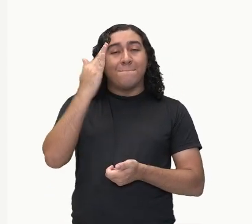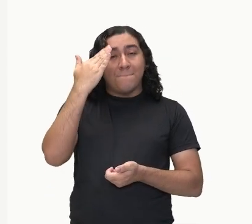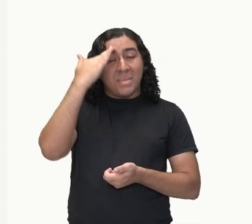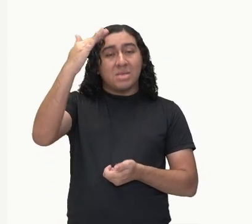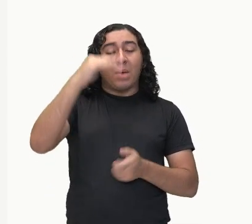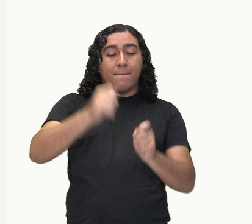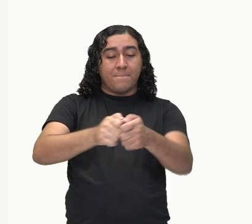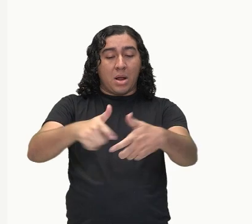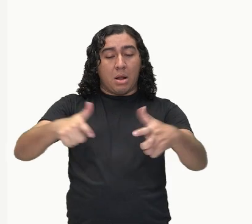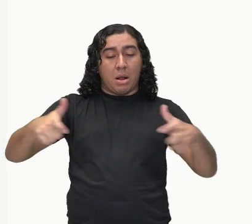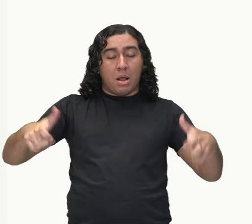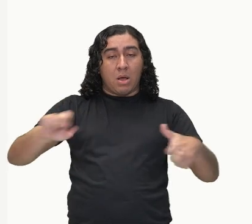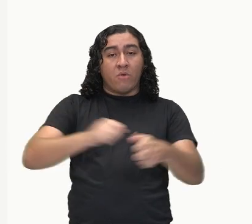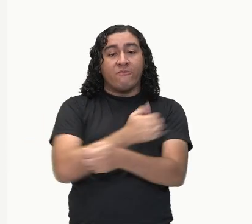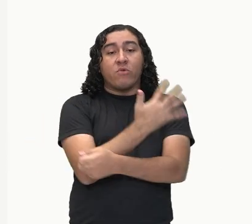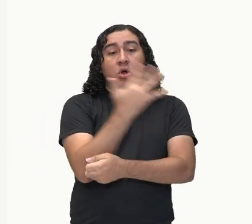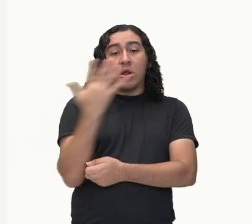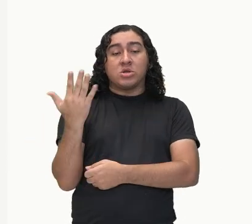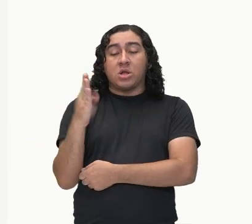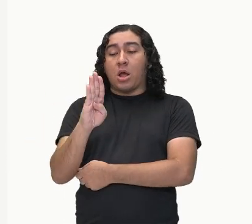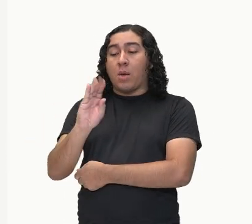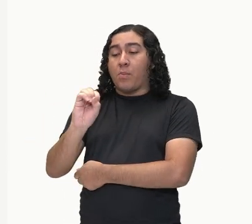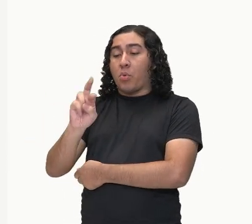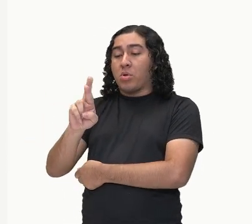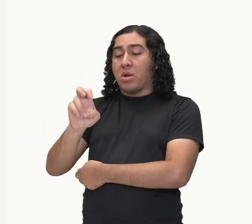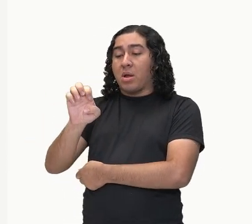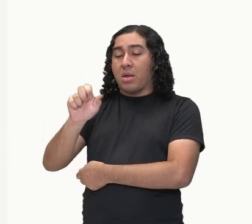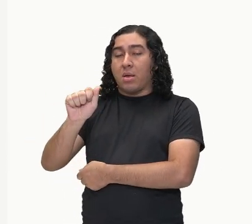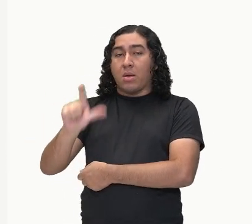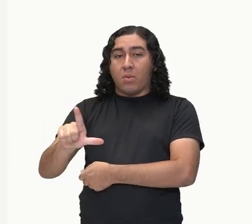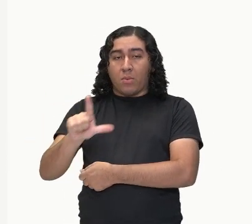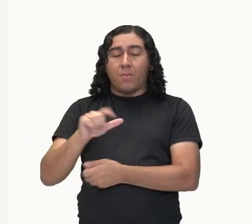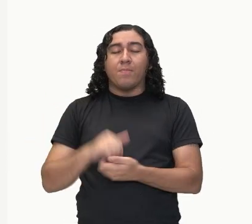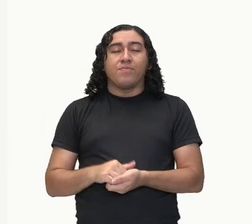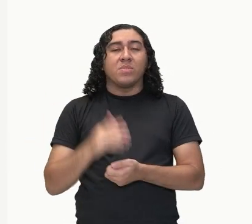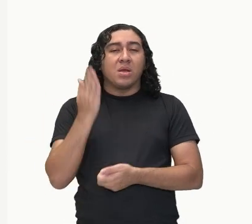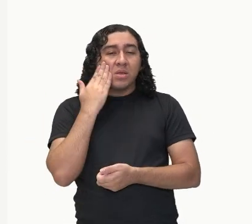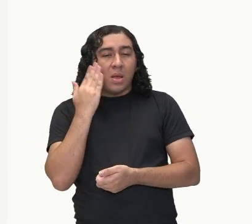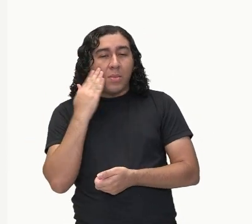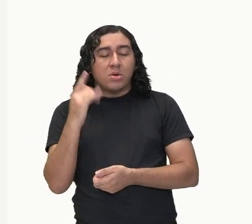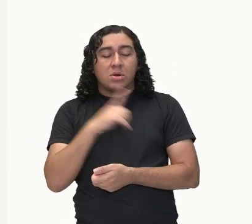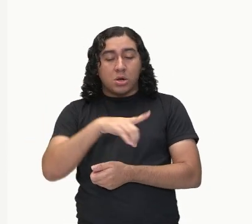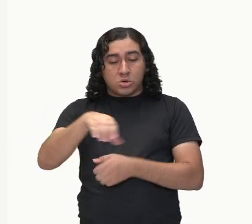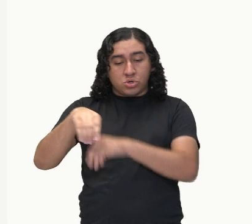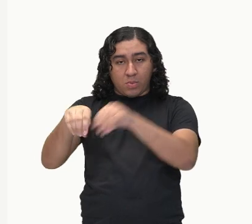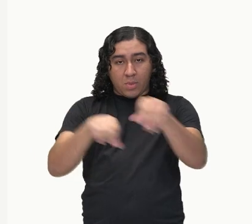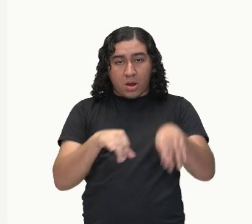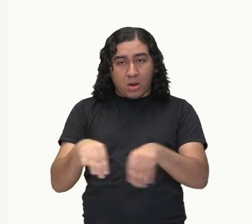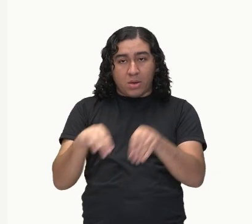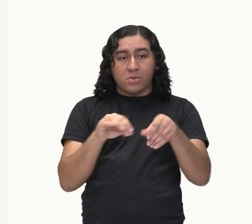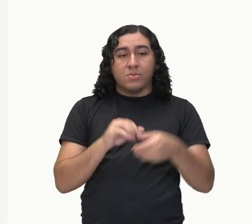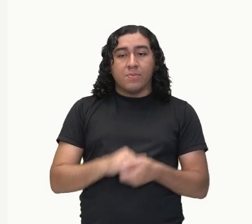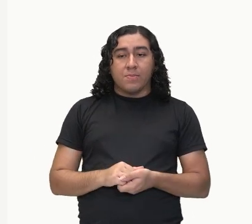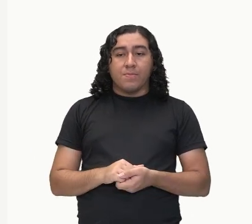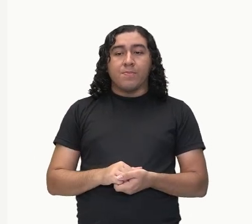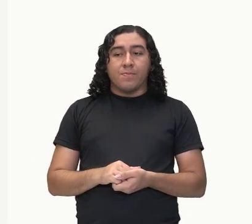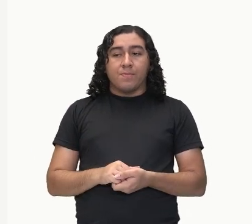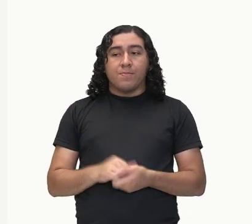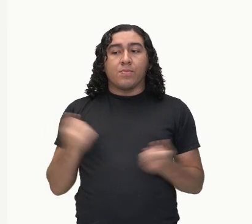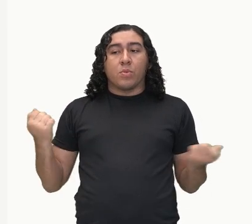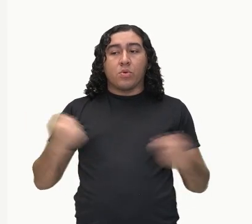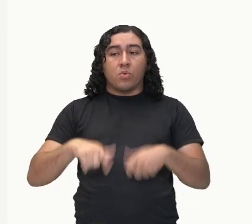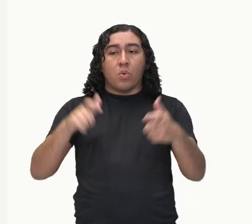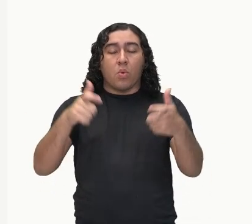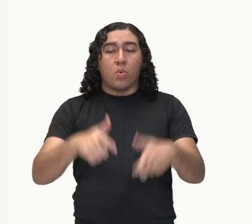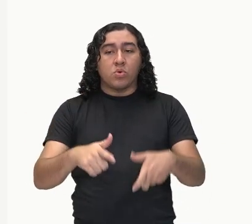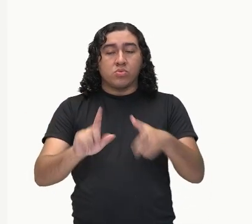conhecido como floresta boreal, né? Considerando que boa parte das terras estão localizadas